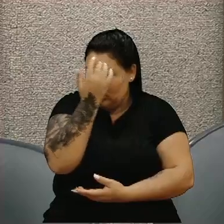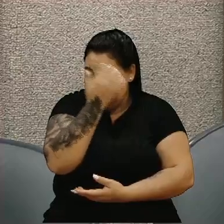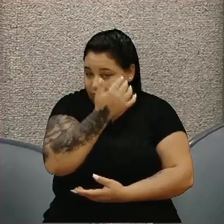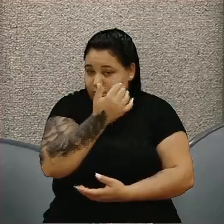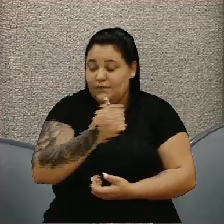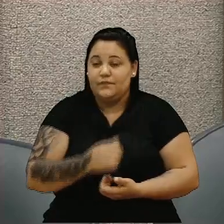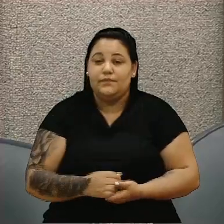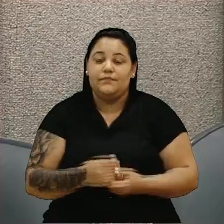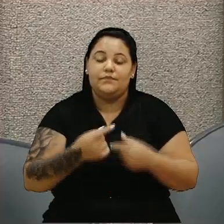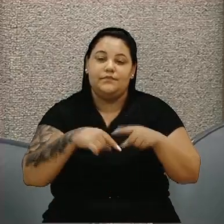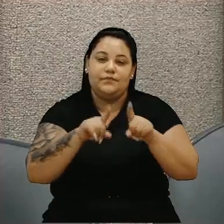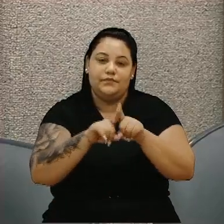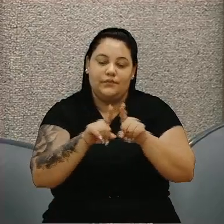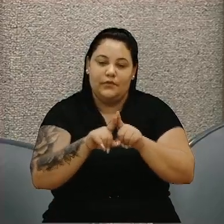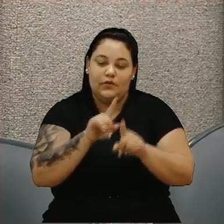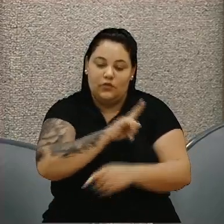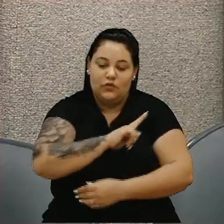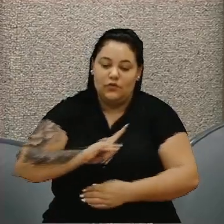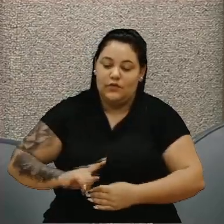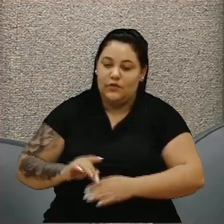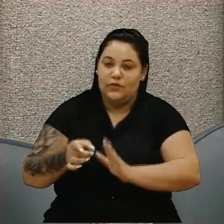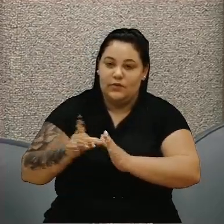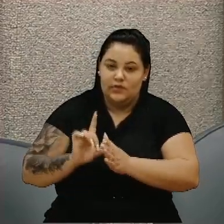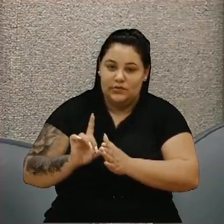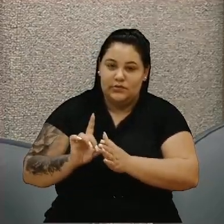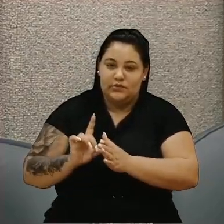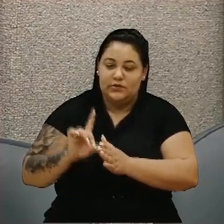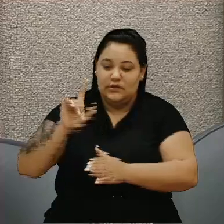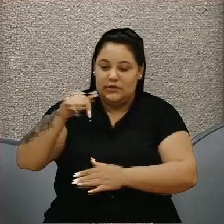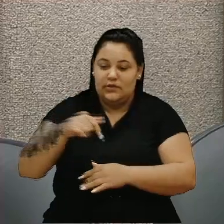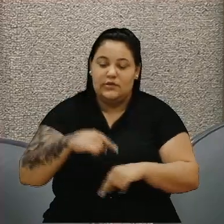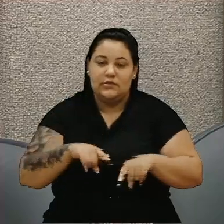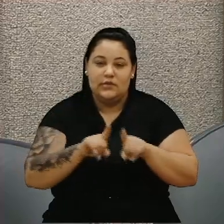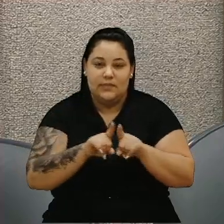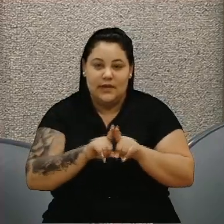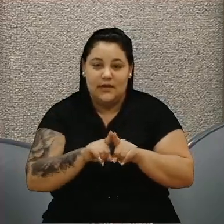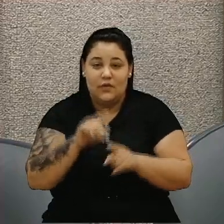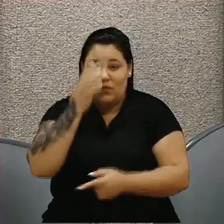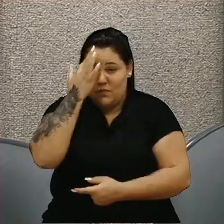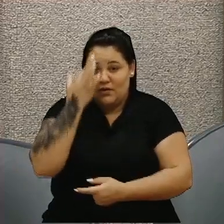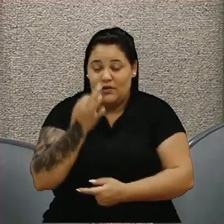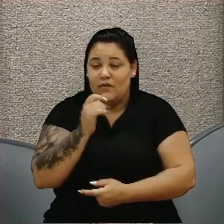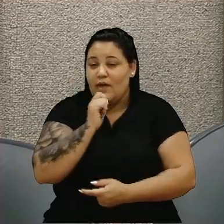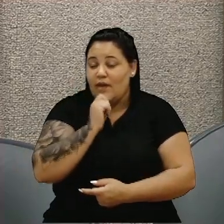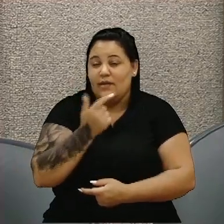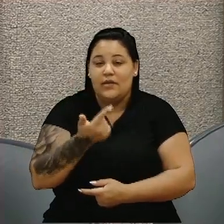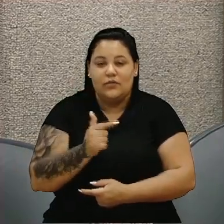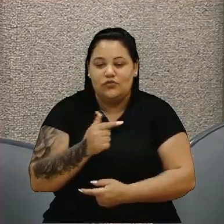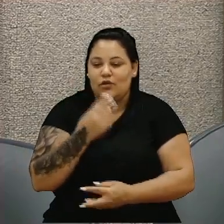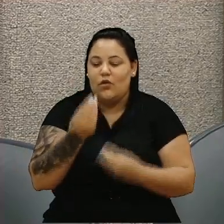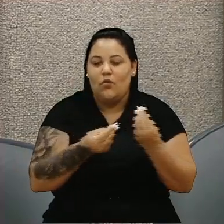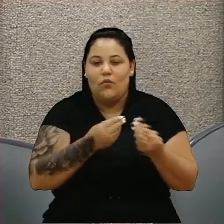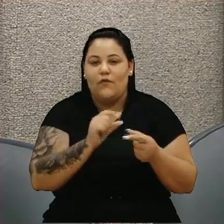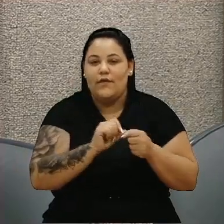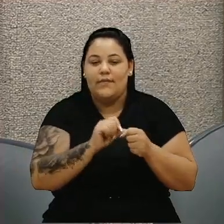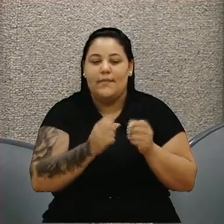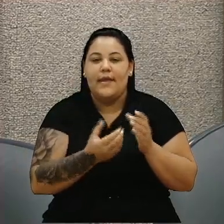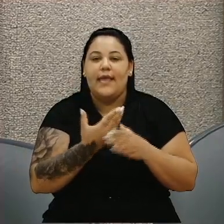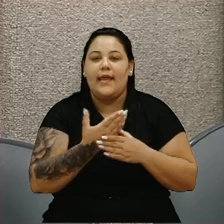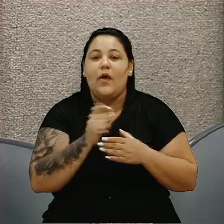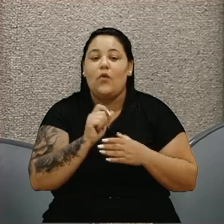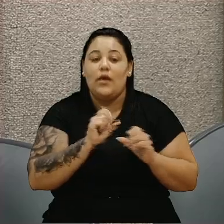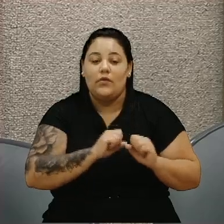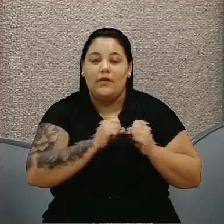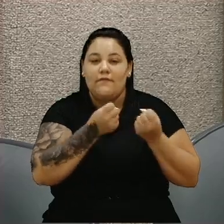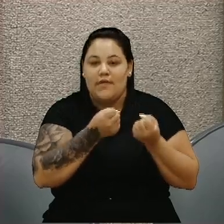tanto no governo anterior quanto nesse, entendeu que não existiam as condições para se criar aquilo que eu defendo há muito